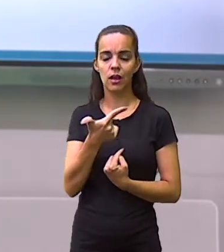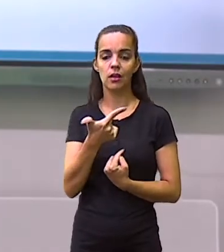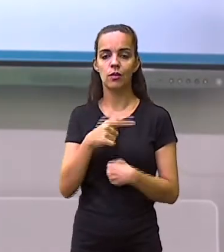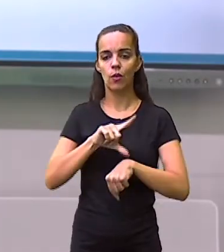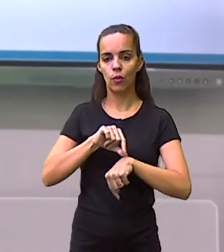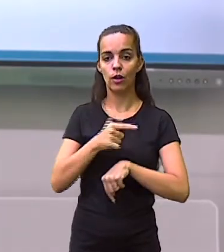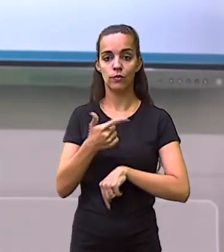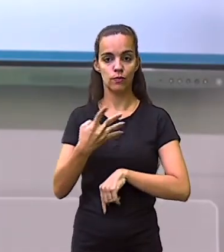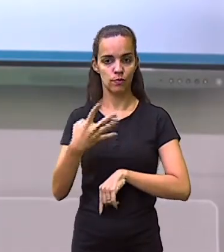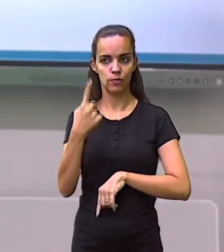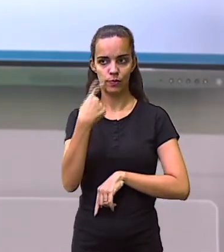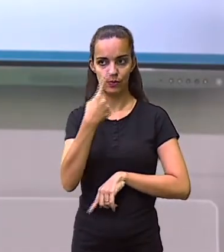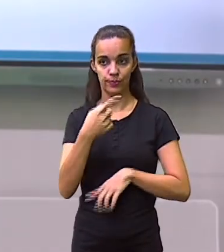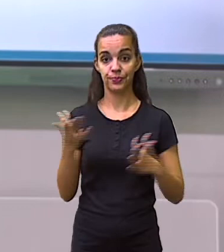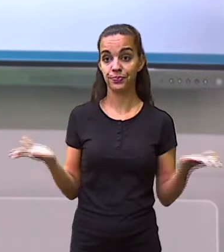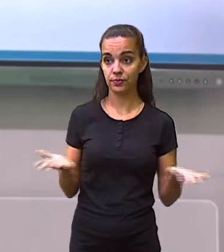inteirinho.